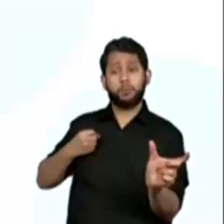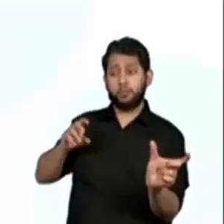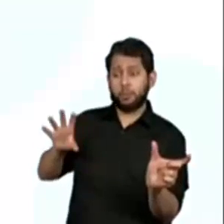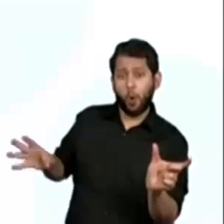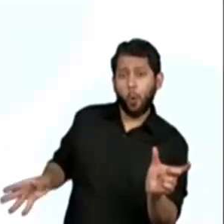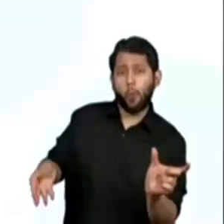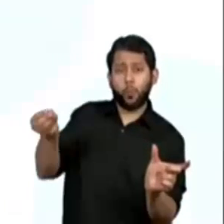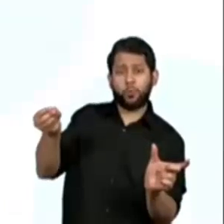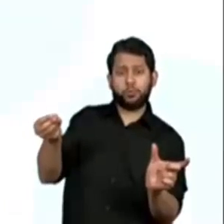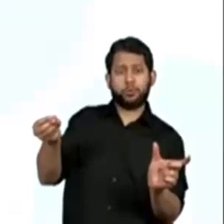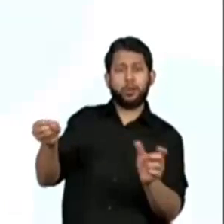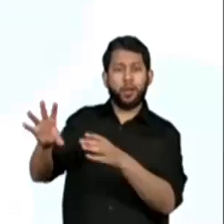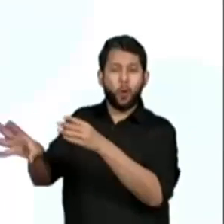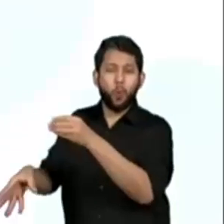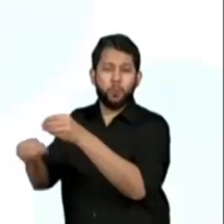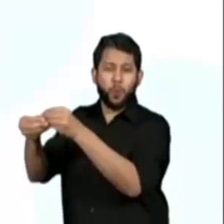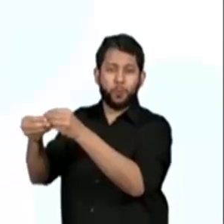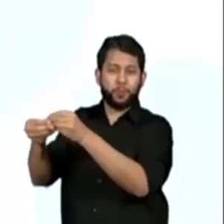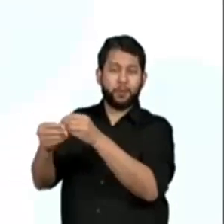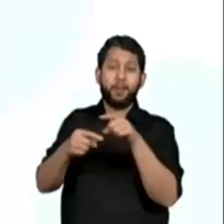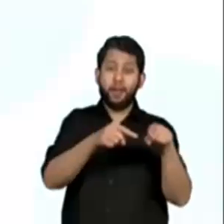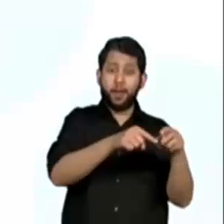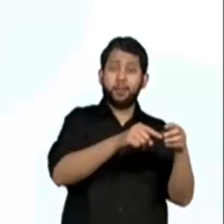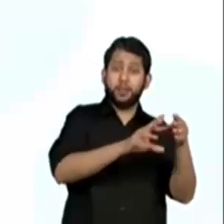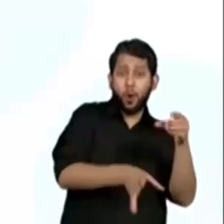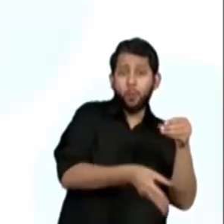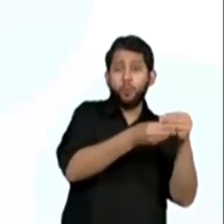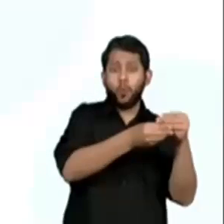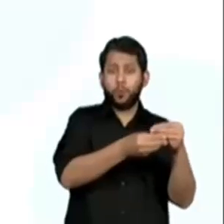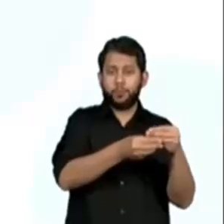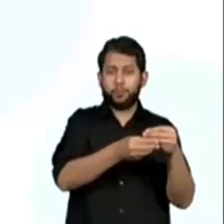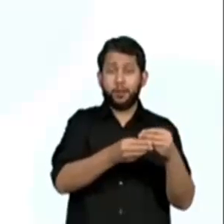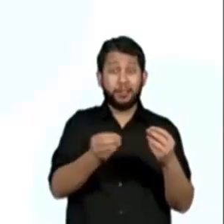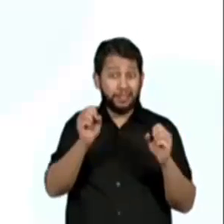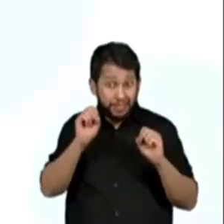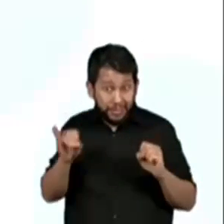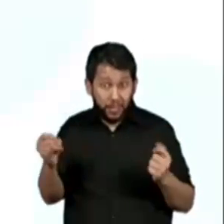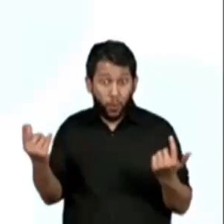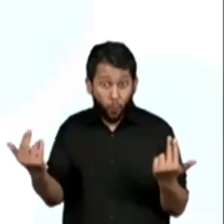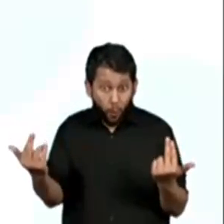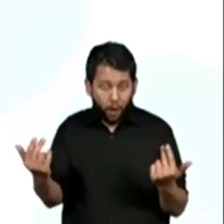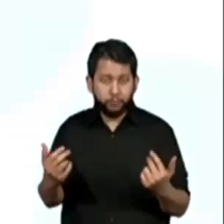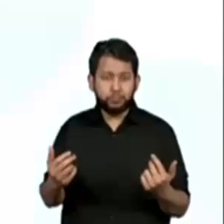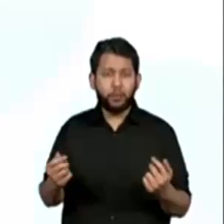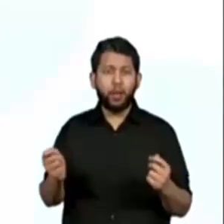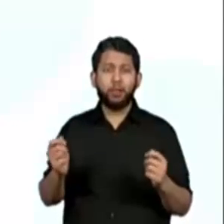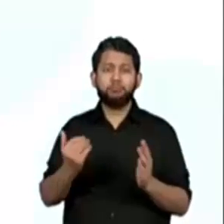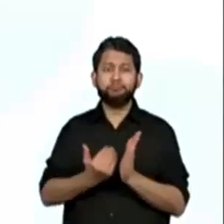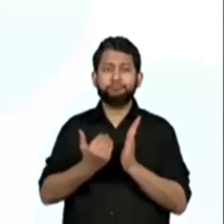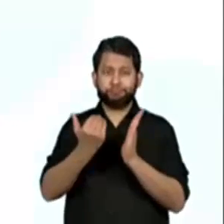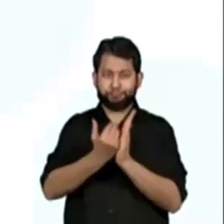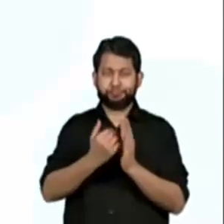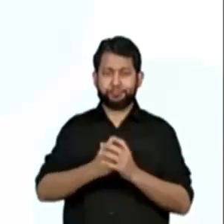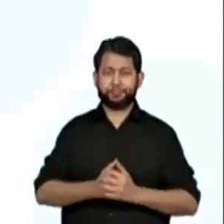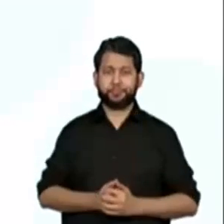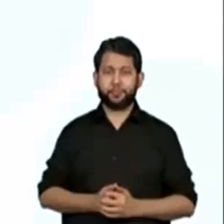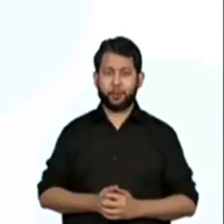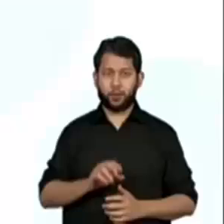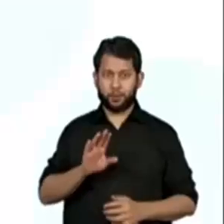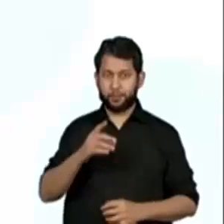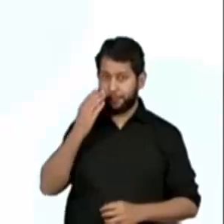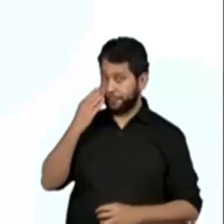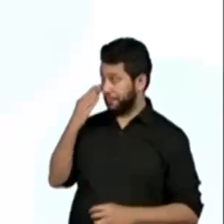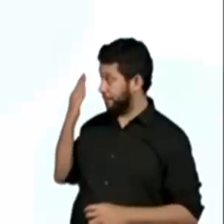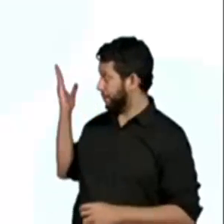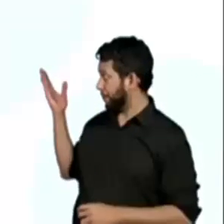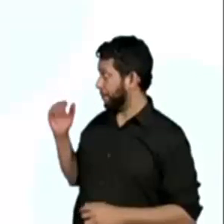igual. Bora dar uma olhada nisso? Então, 20 mais 60 é igual